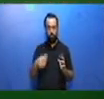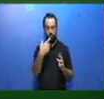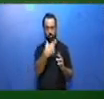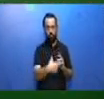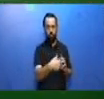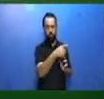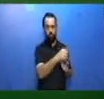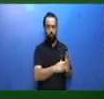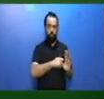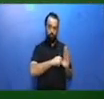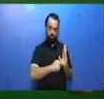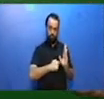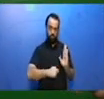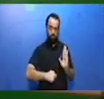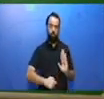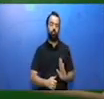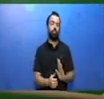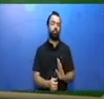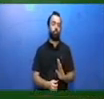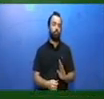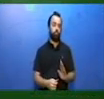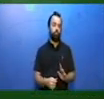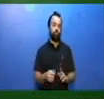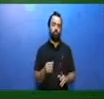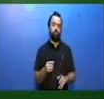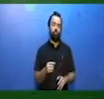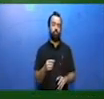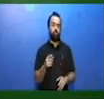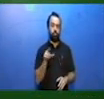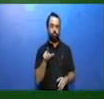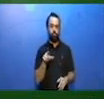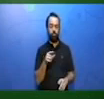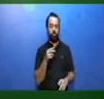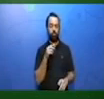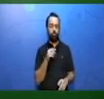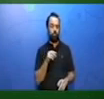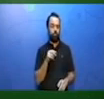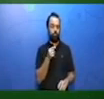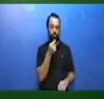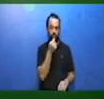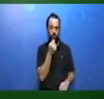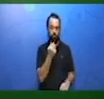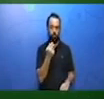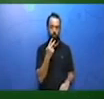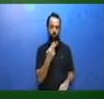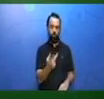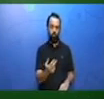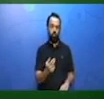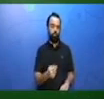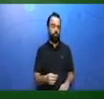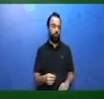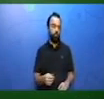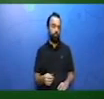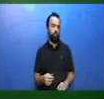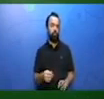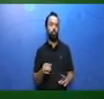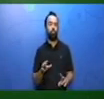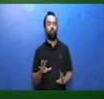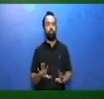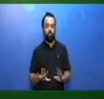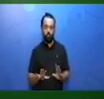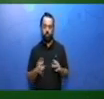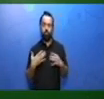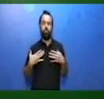ou trabalham. E aí, o lápis de cor que eu pedi para separar, se não der conta de fazer junto com a